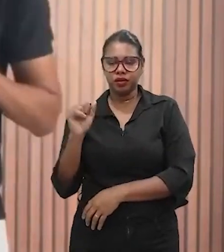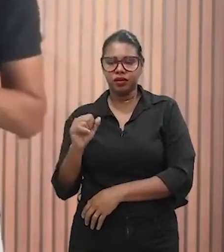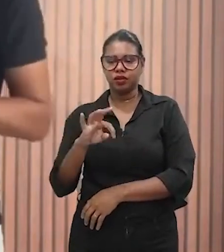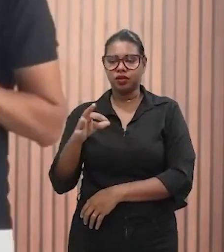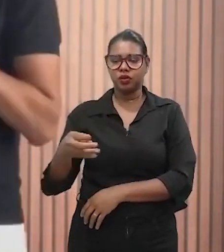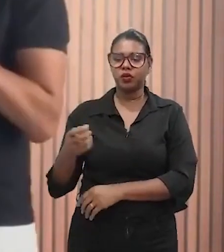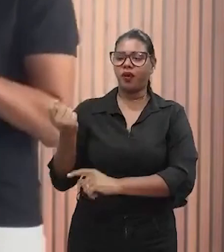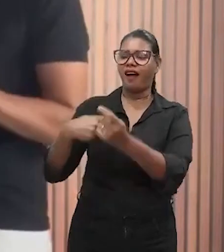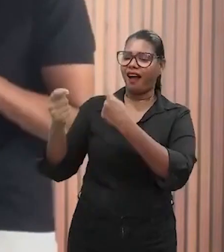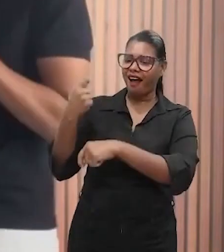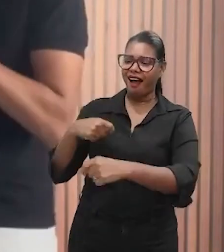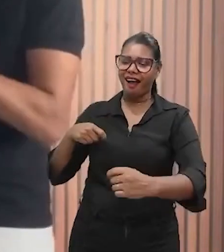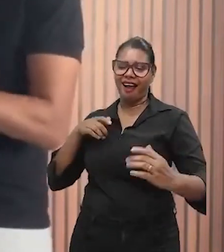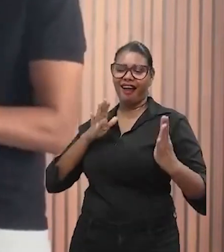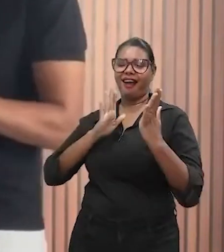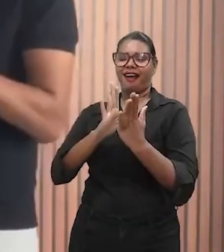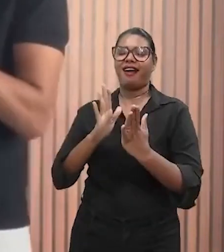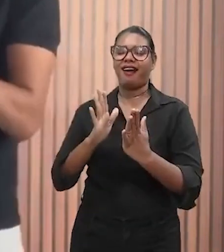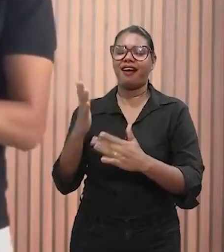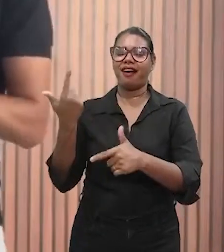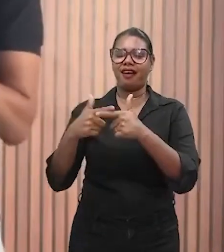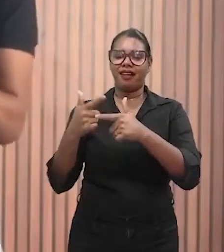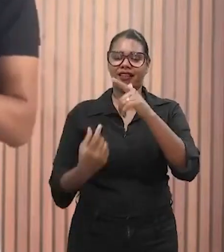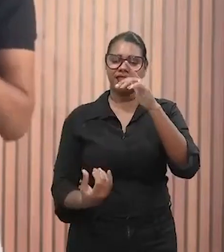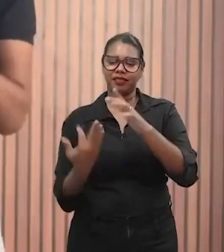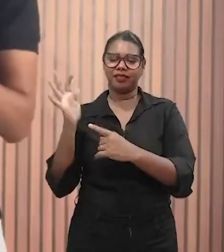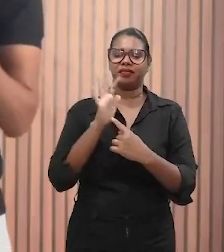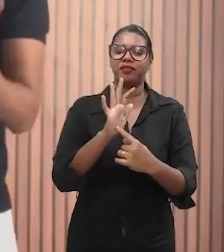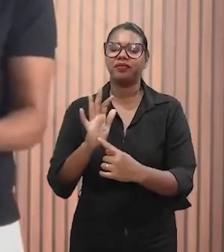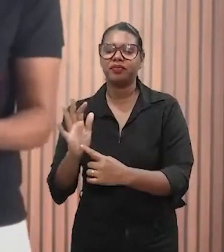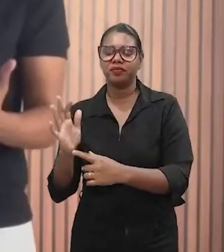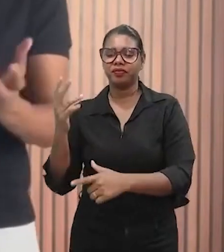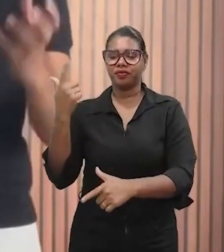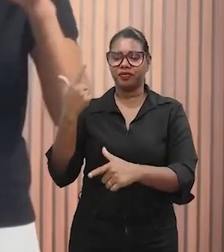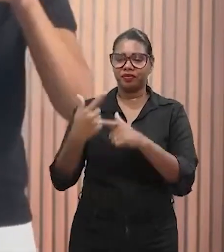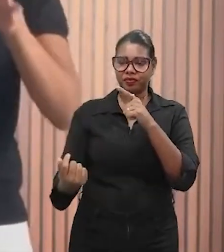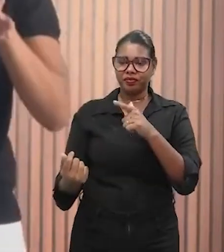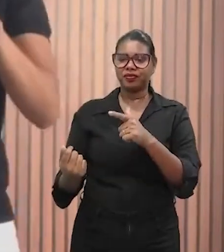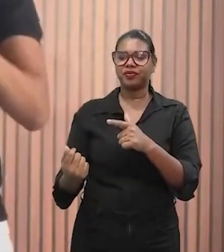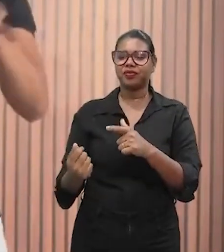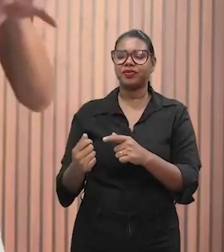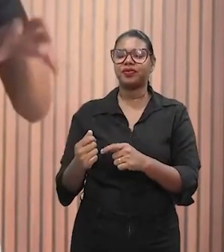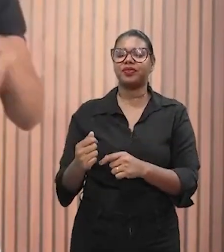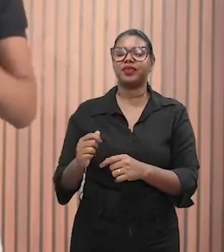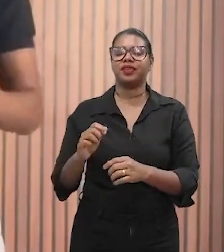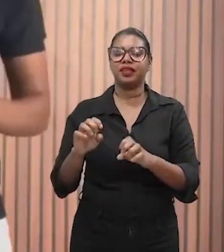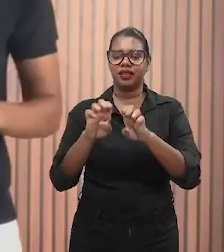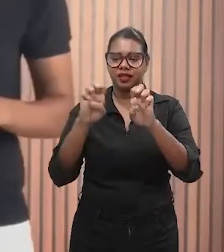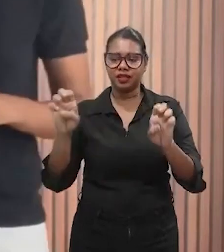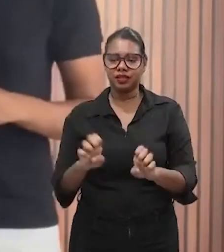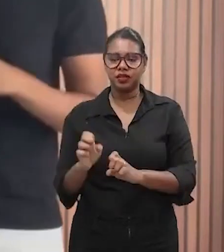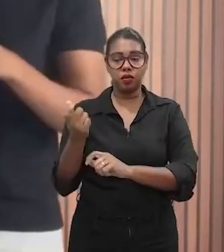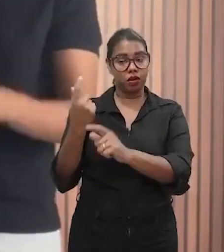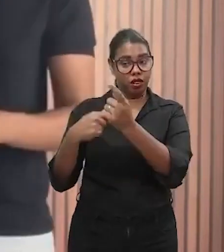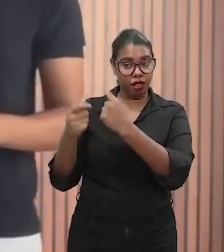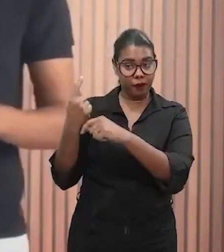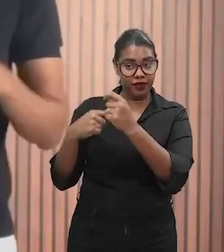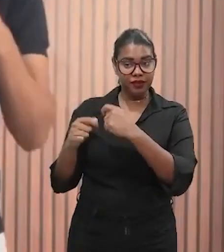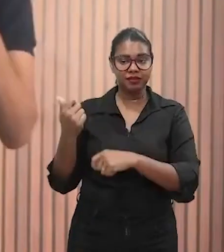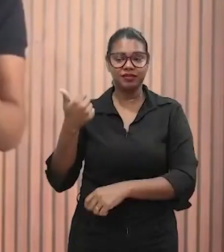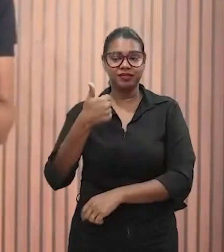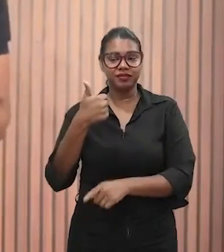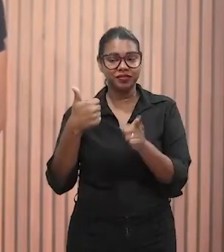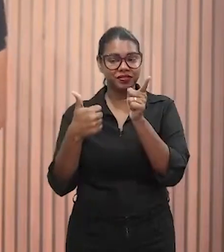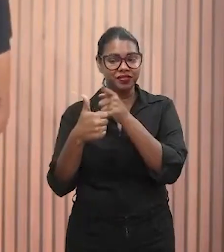administrador, ele vai enfrentar problemas para conseguir manter de pé a sua estrutura administrativa. A